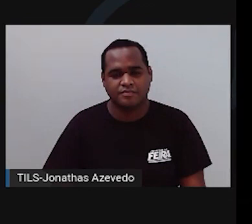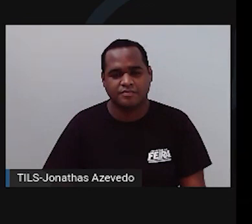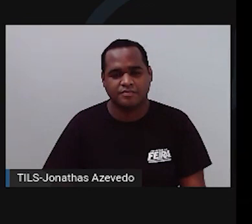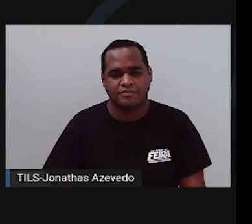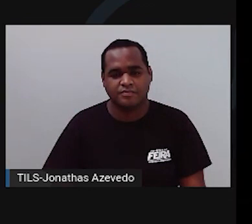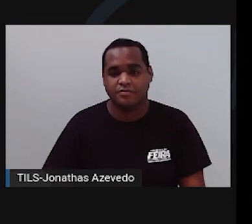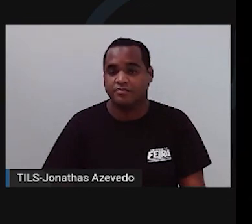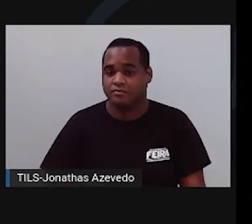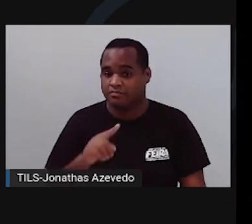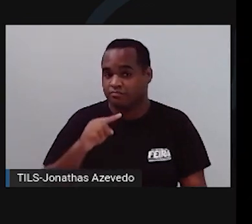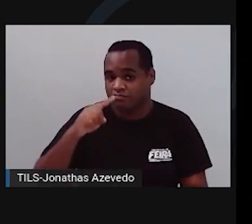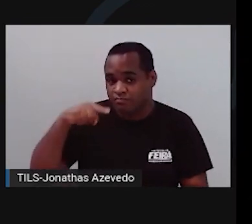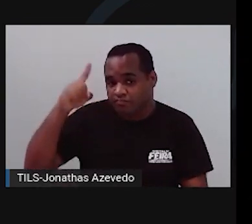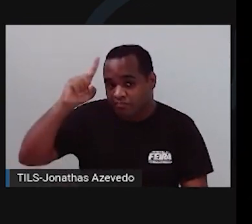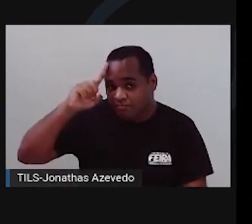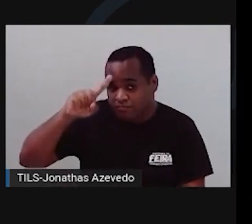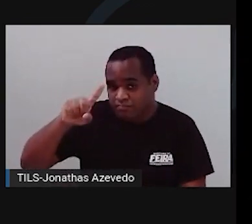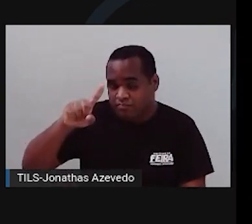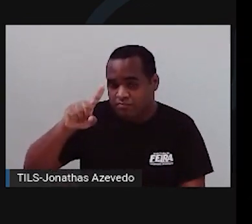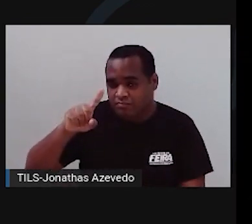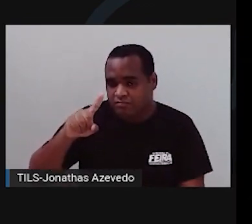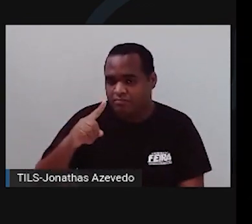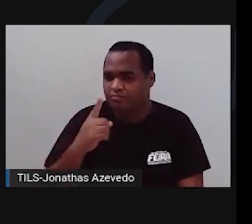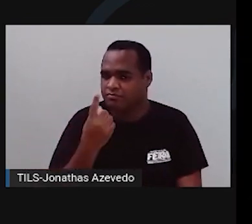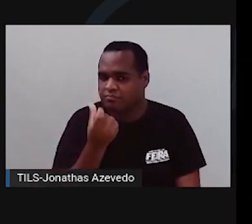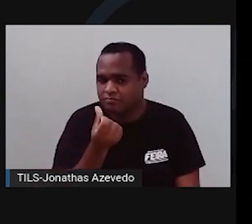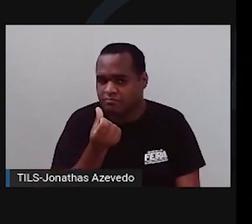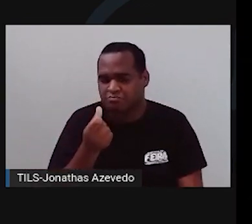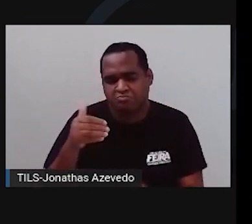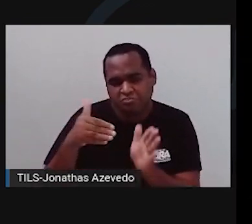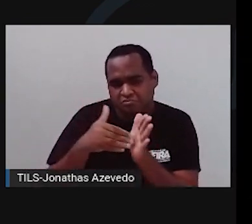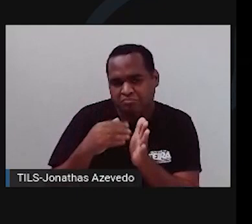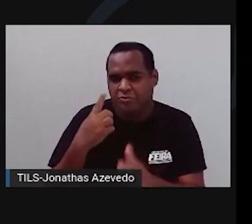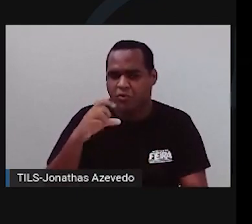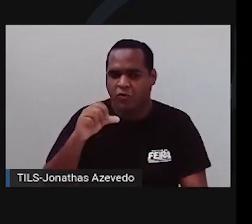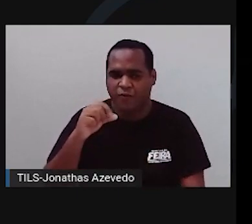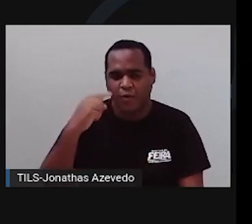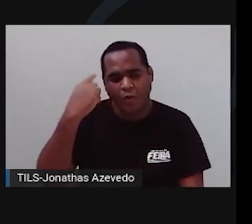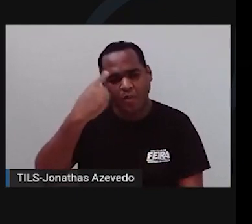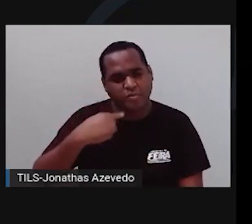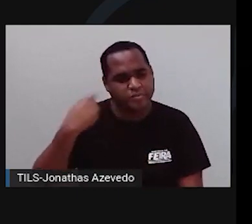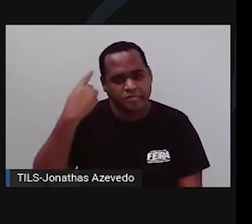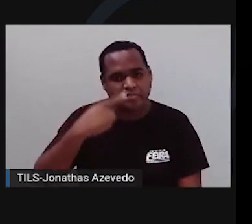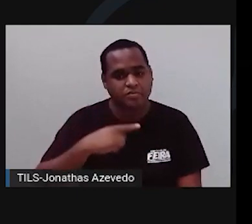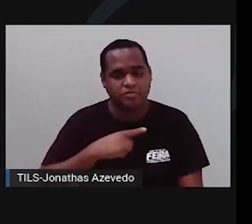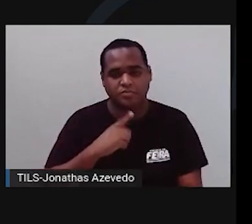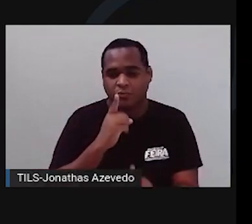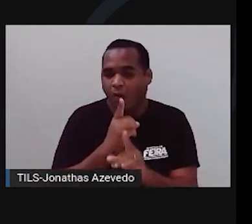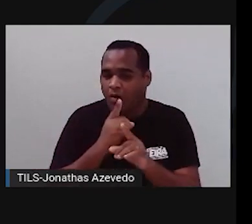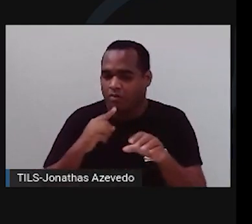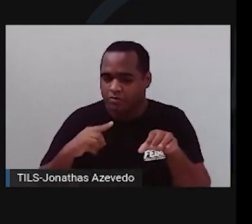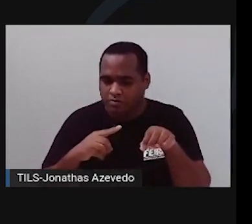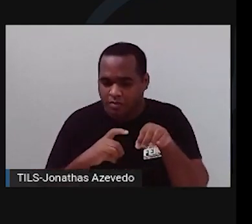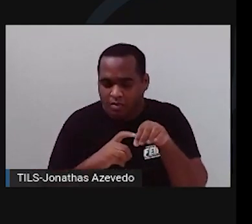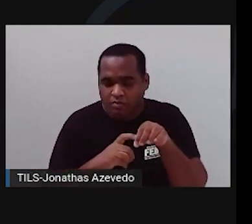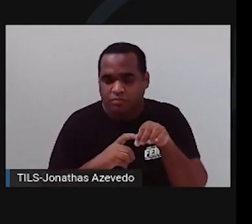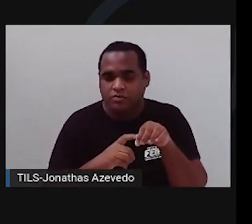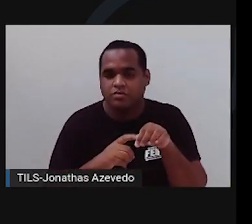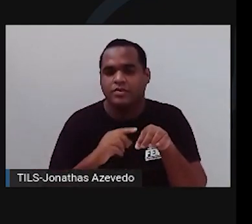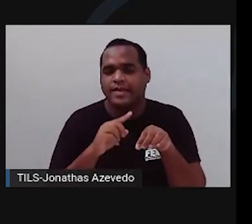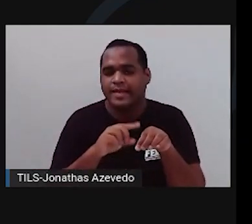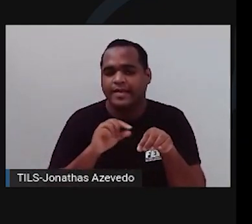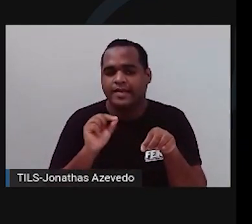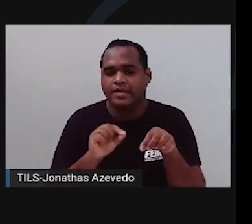No dia seguinte, 16 a 19 horas depois do encontro do óvulo com o espermatozoide, é